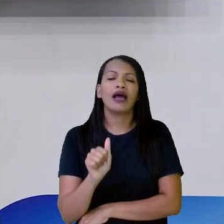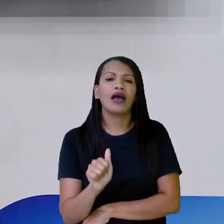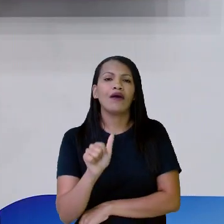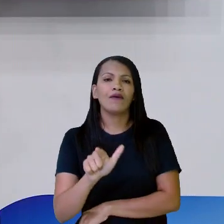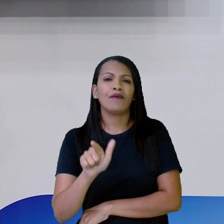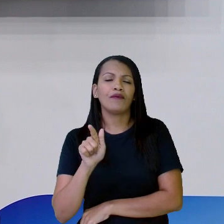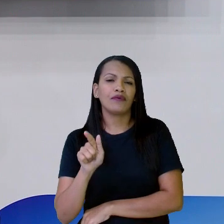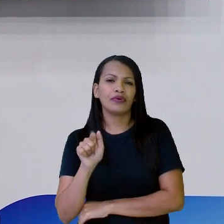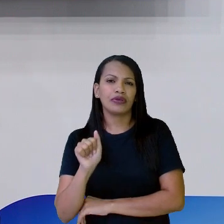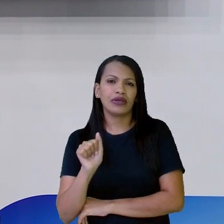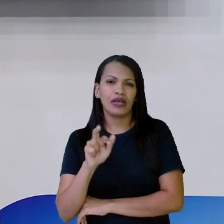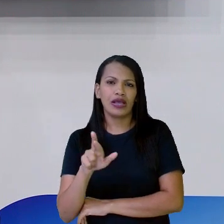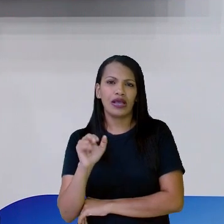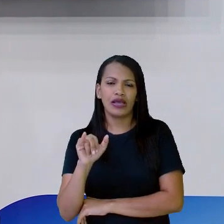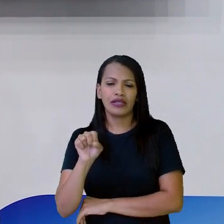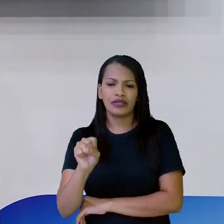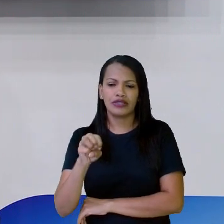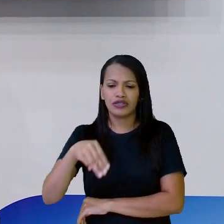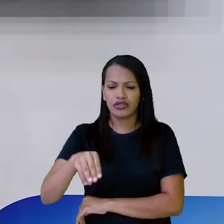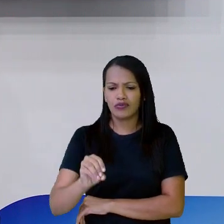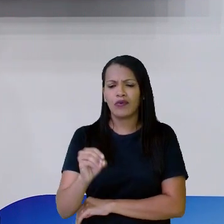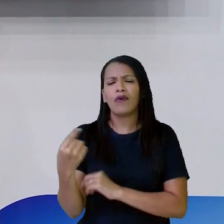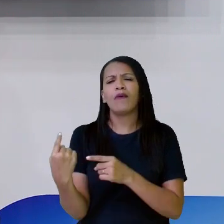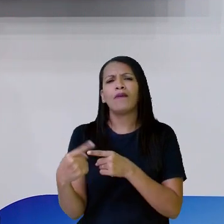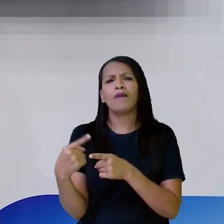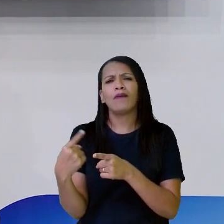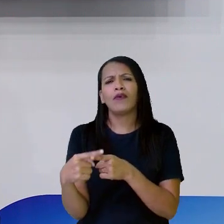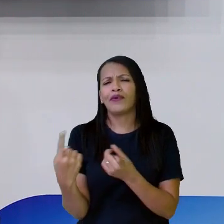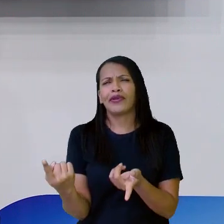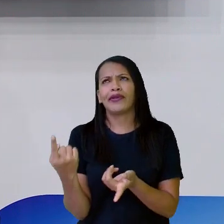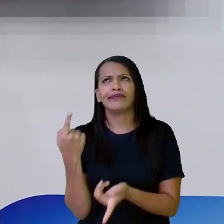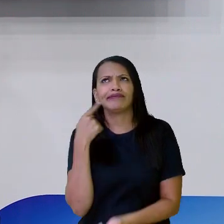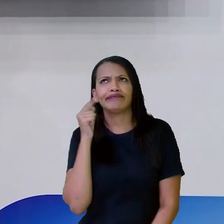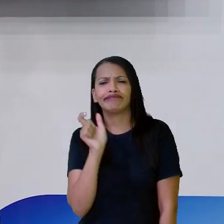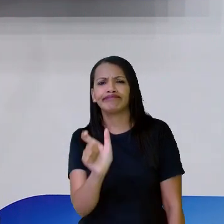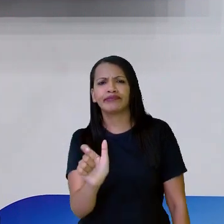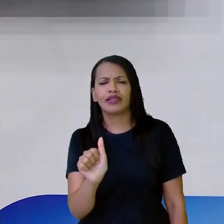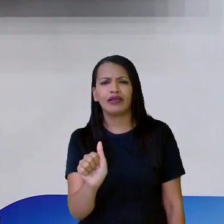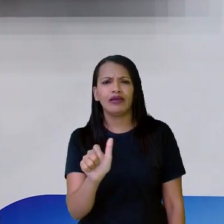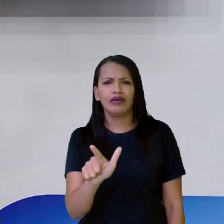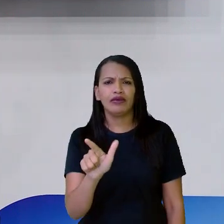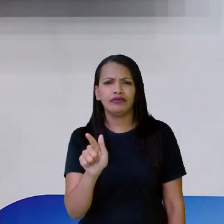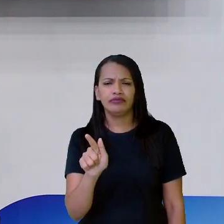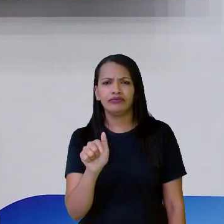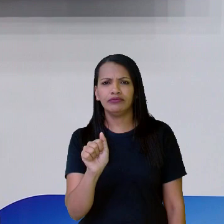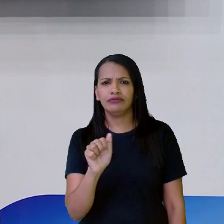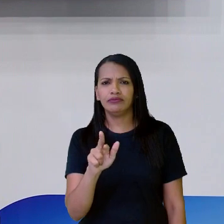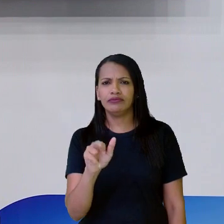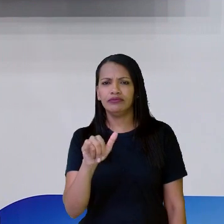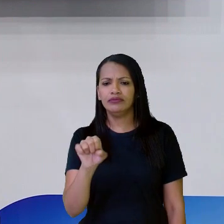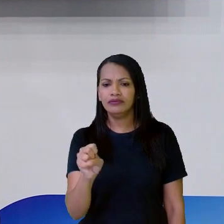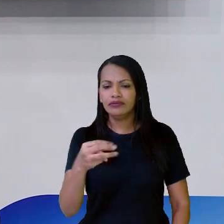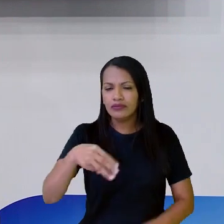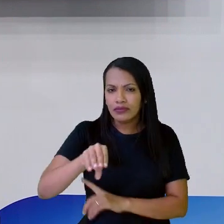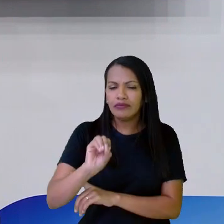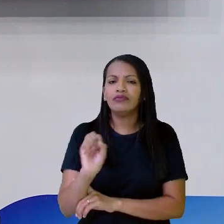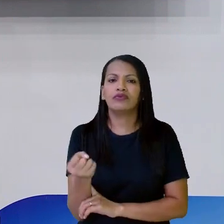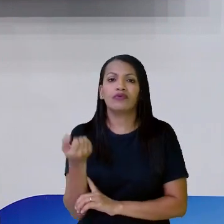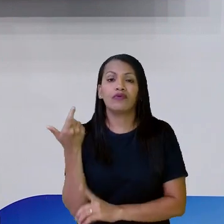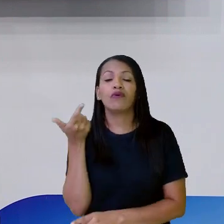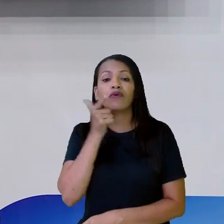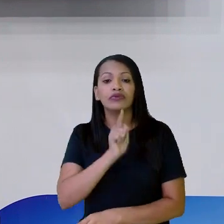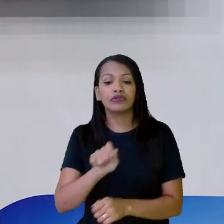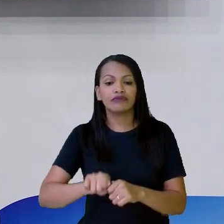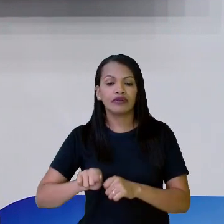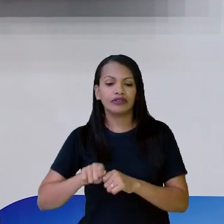professora? Algarismos. Por que a senhora está dizendo isso? Porque é a partir deles que a gente consegue formar os